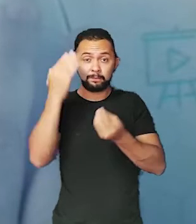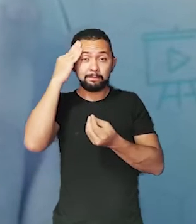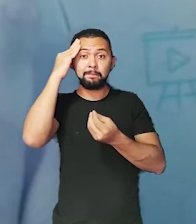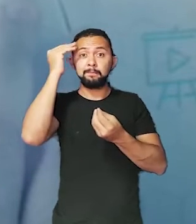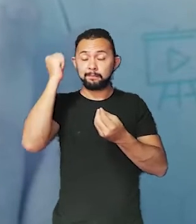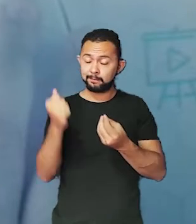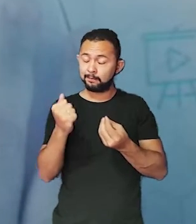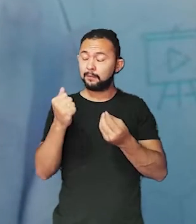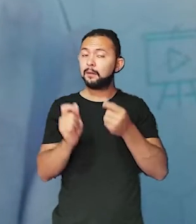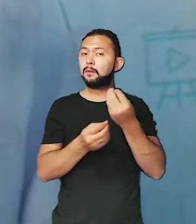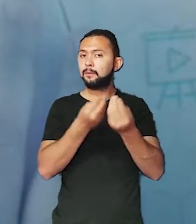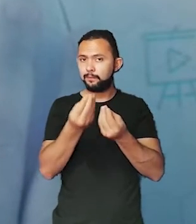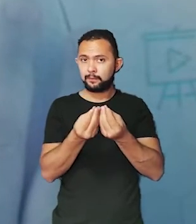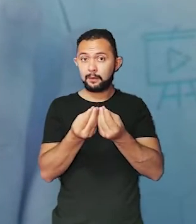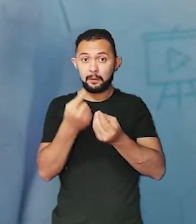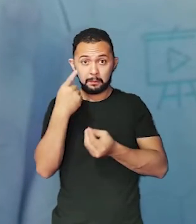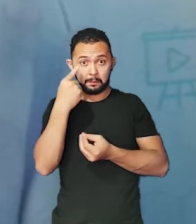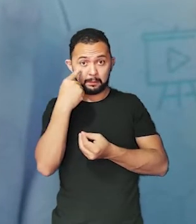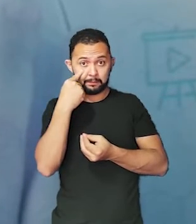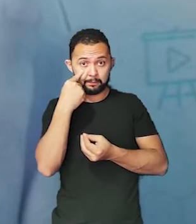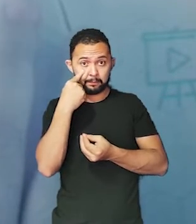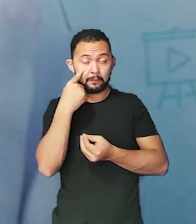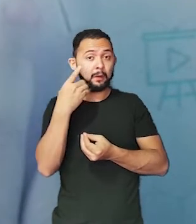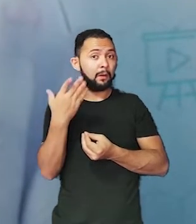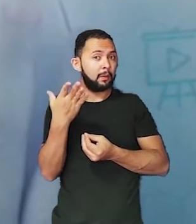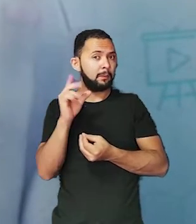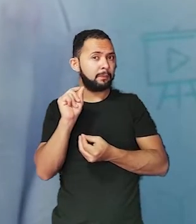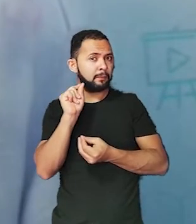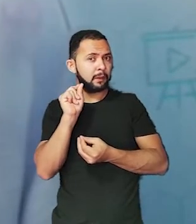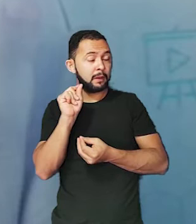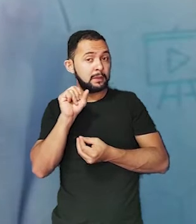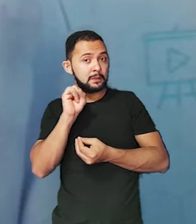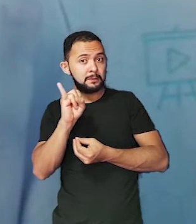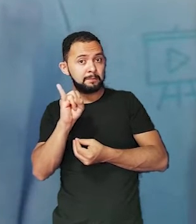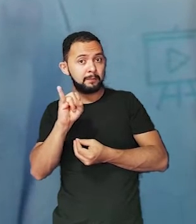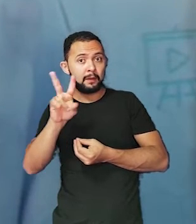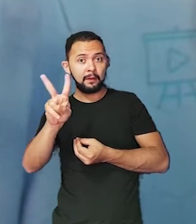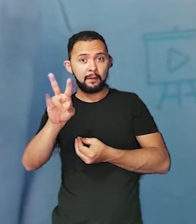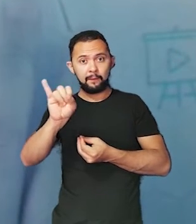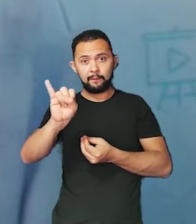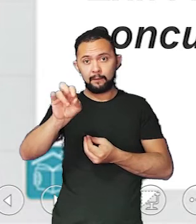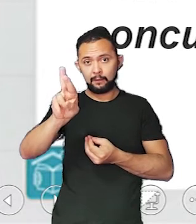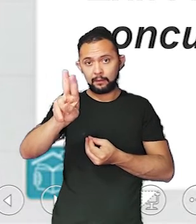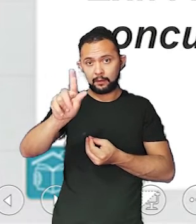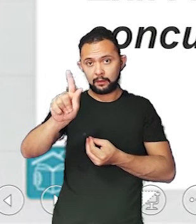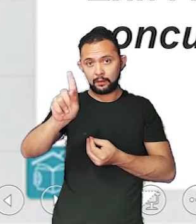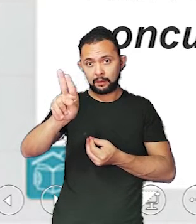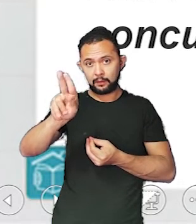pouco complicado, então vocês vão fazer o seguinte, né? Vocês vão olhar somente para a presença, né, da vírgula,